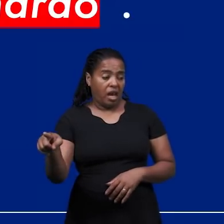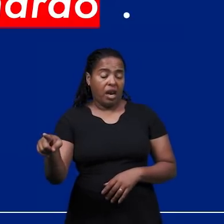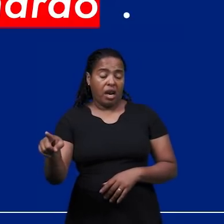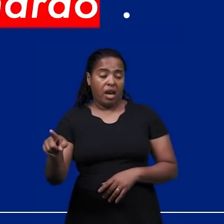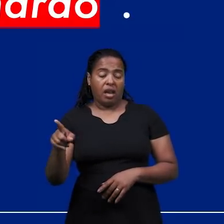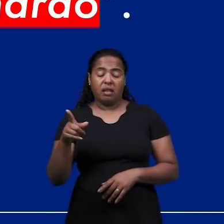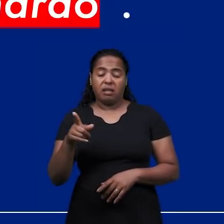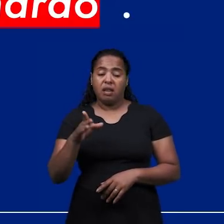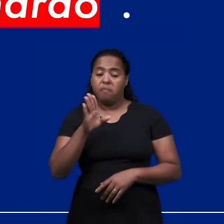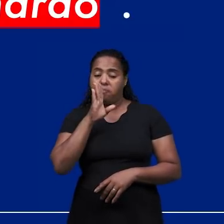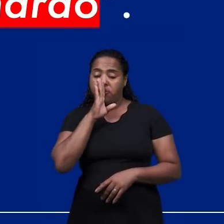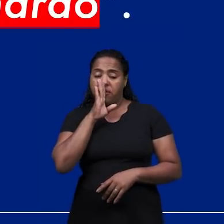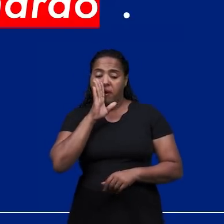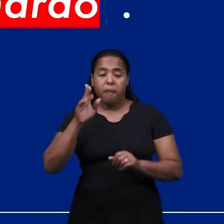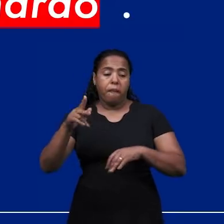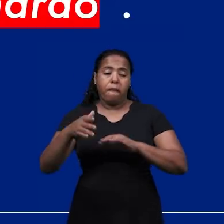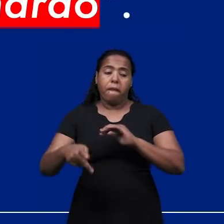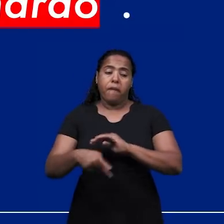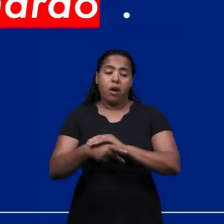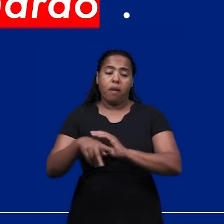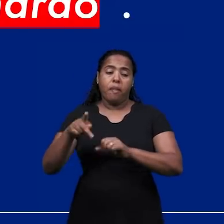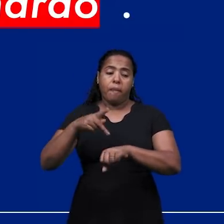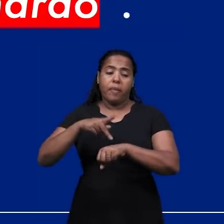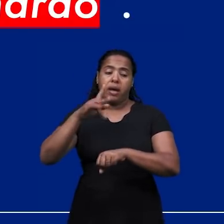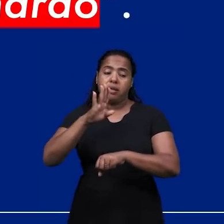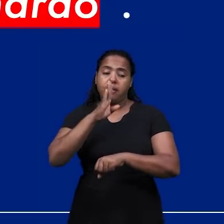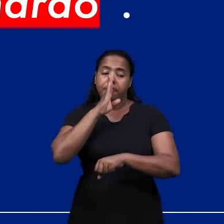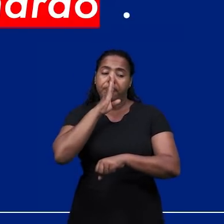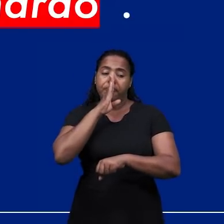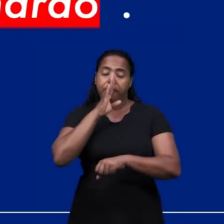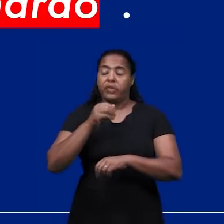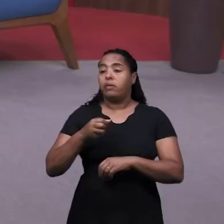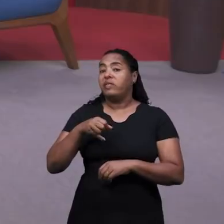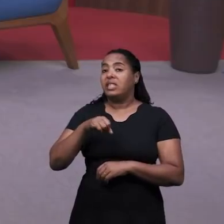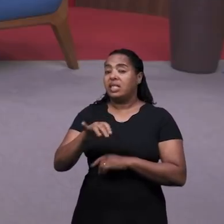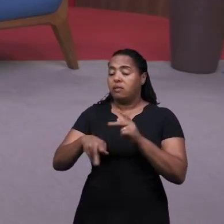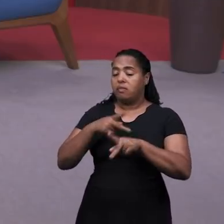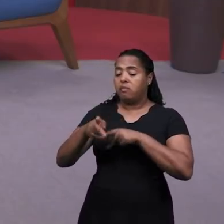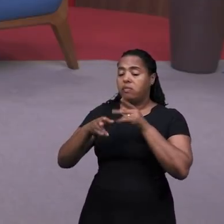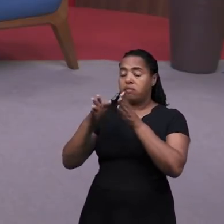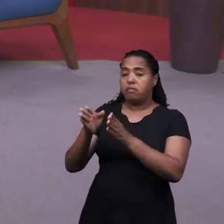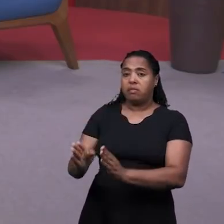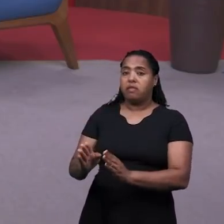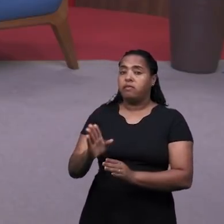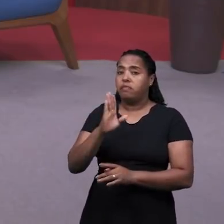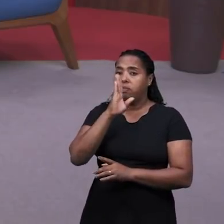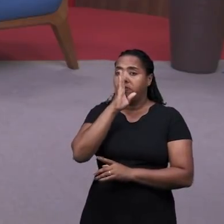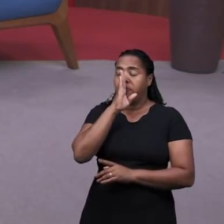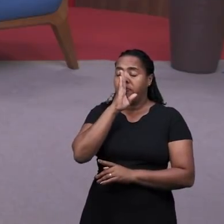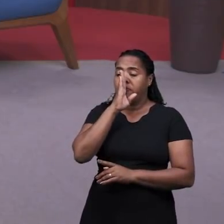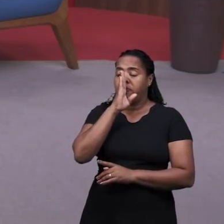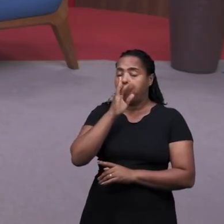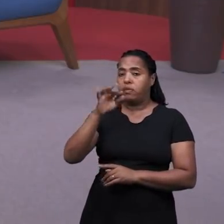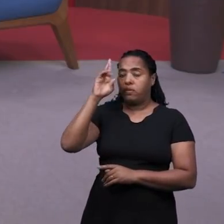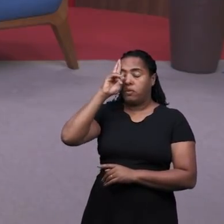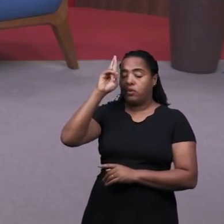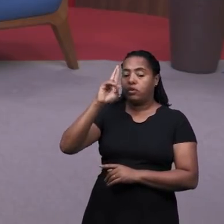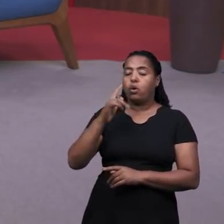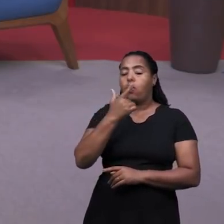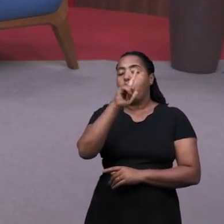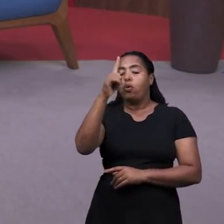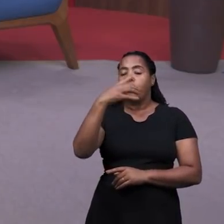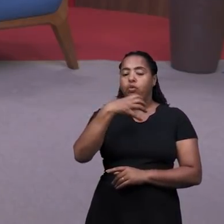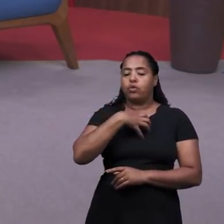próprias pedras clamarão. Então, se a igreja se calar, o Senhor vai trazer alguma outra maneira,